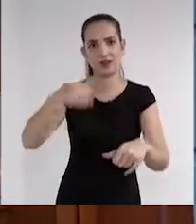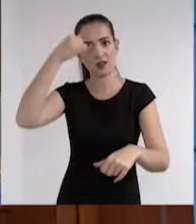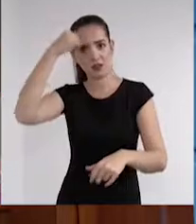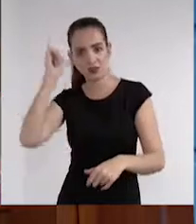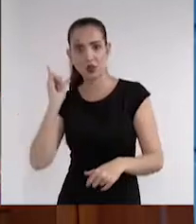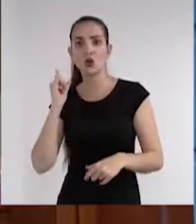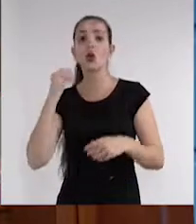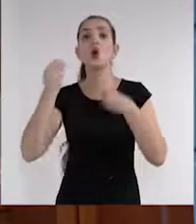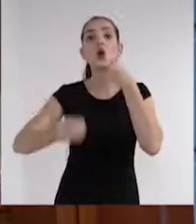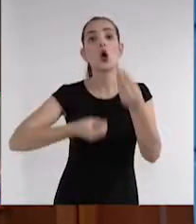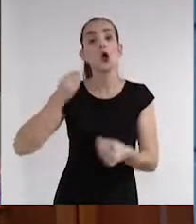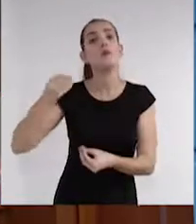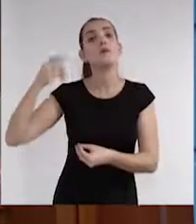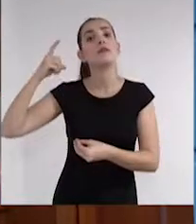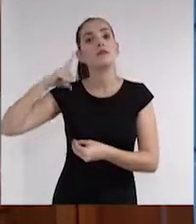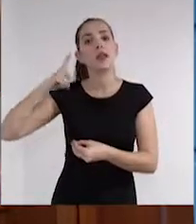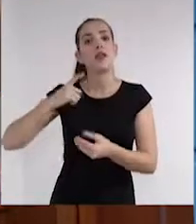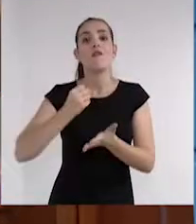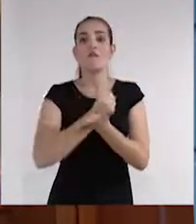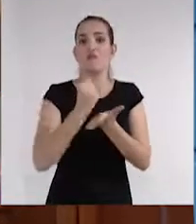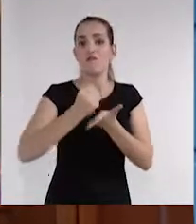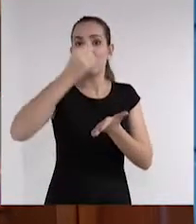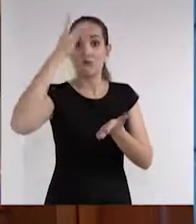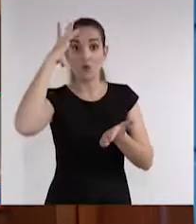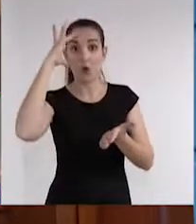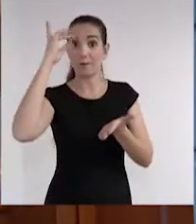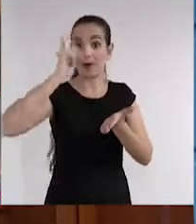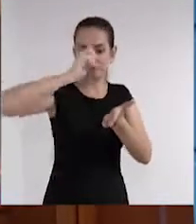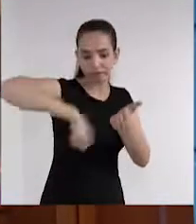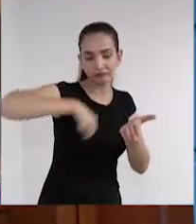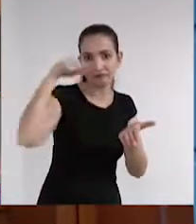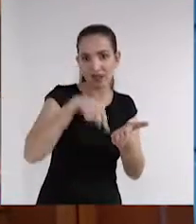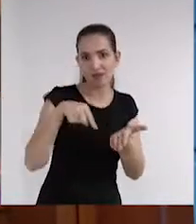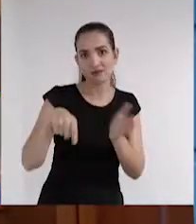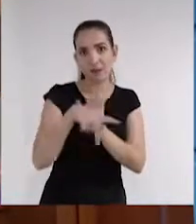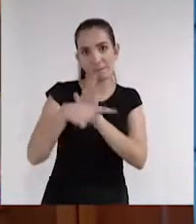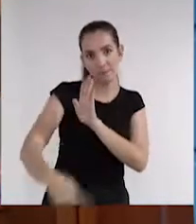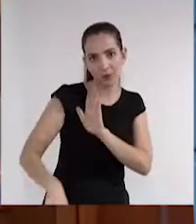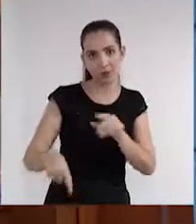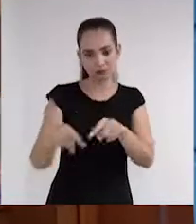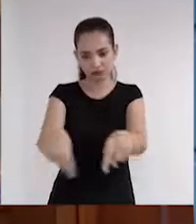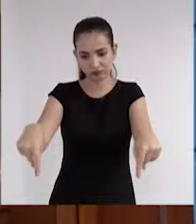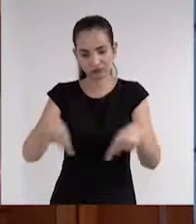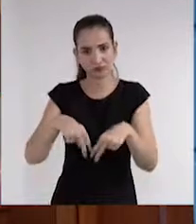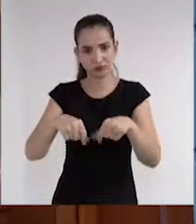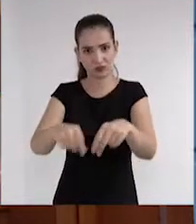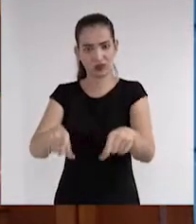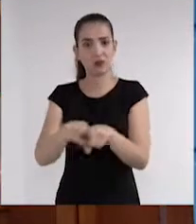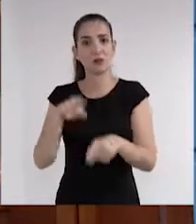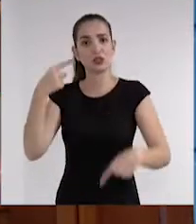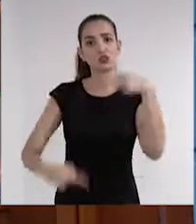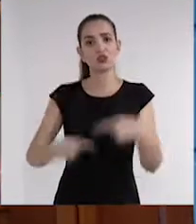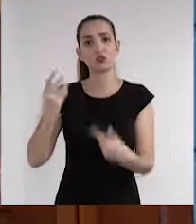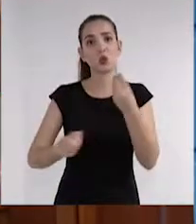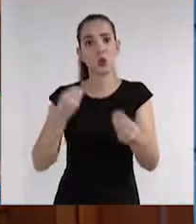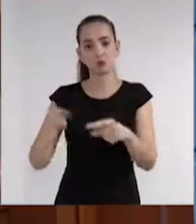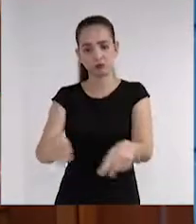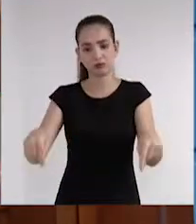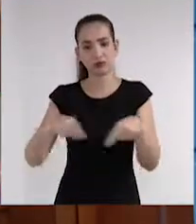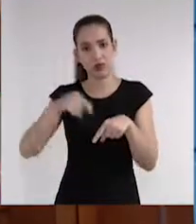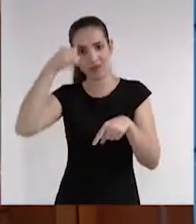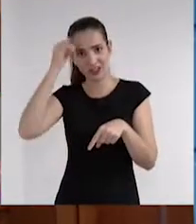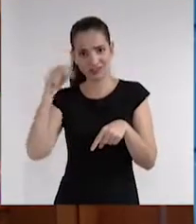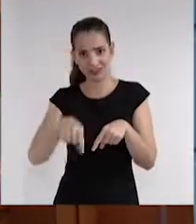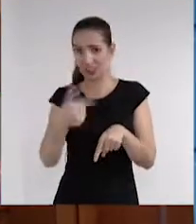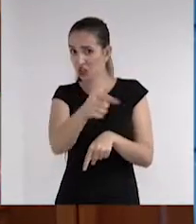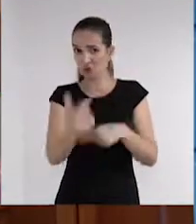da terra, a escrituração da terra. Vamos discutir essa terra improdutiva, que um